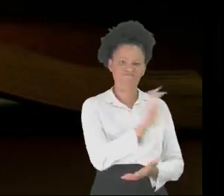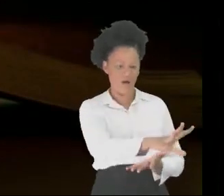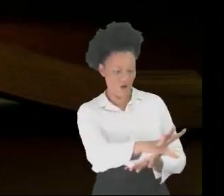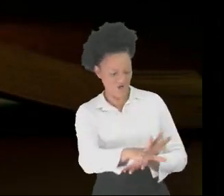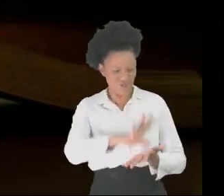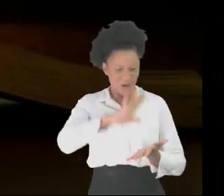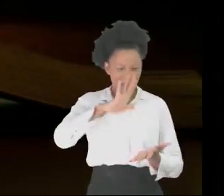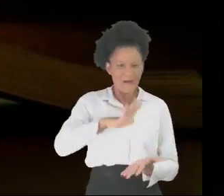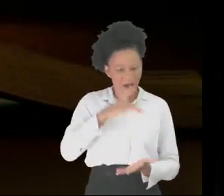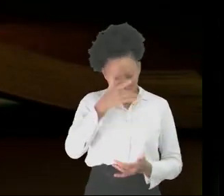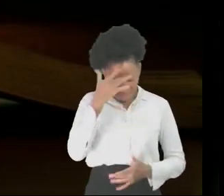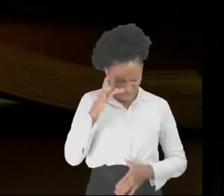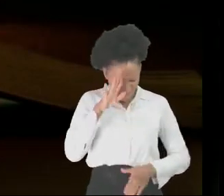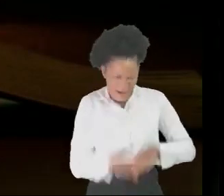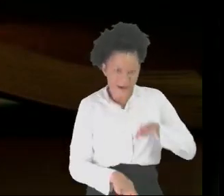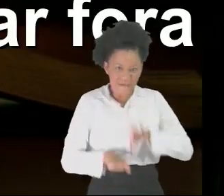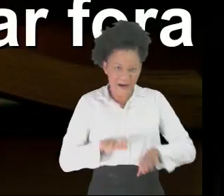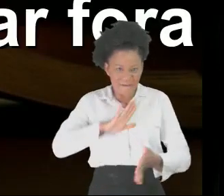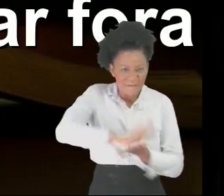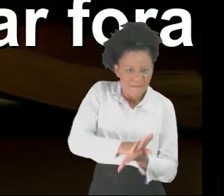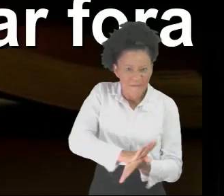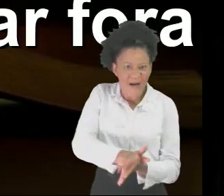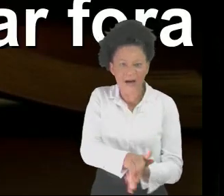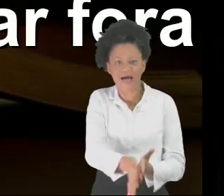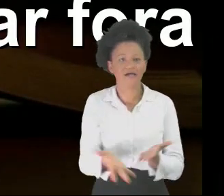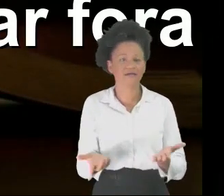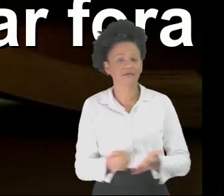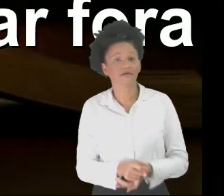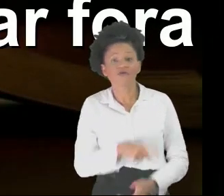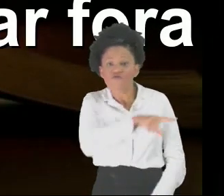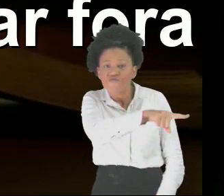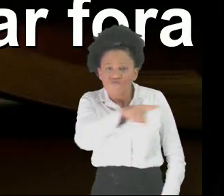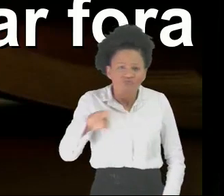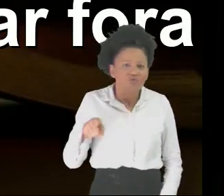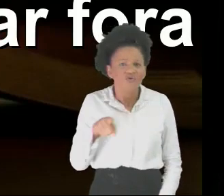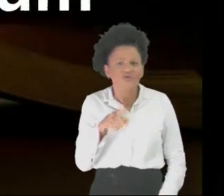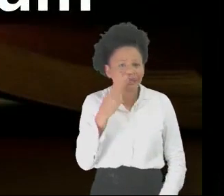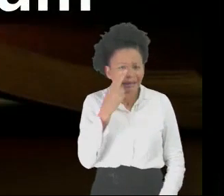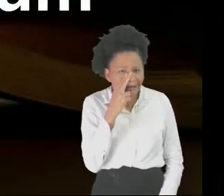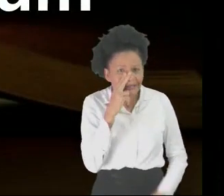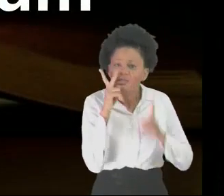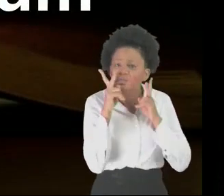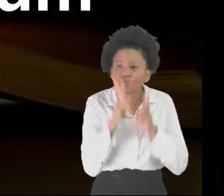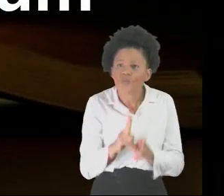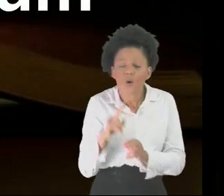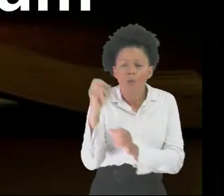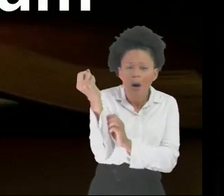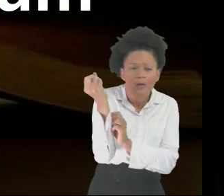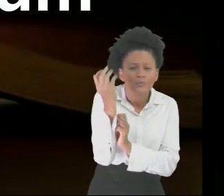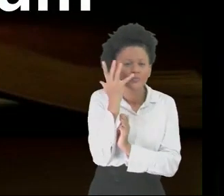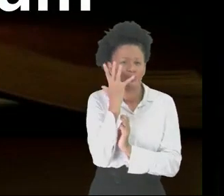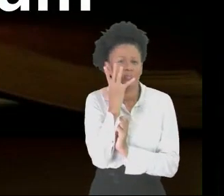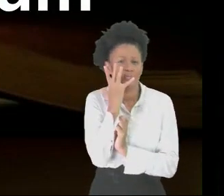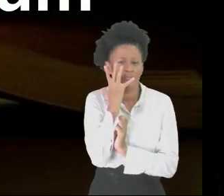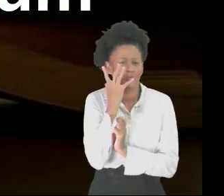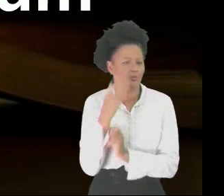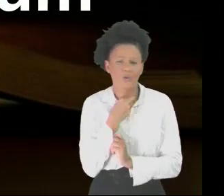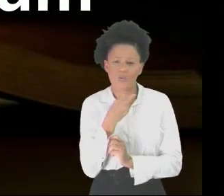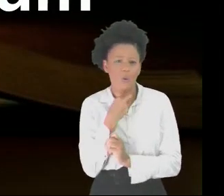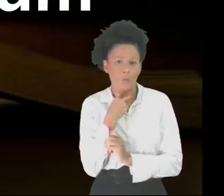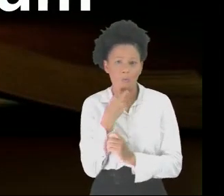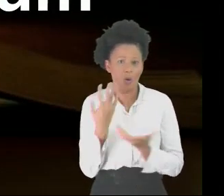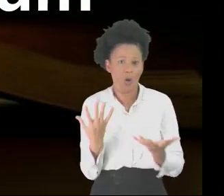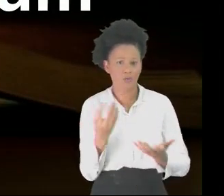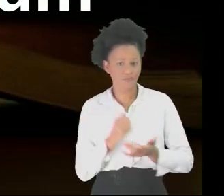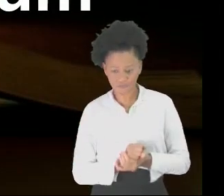ser pisado pelos homens. Vós sois a luz do mundo. Não se pode